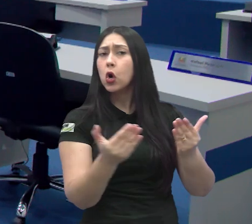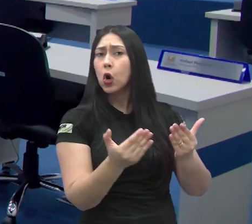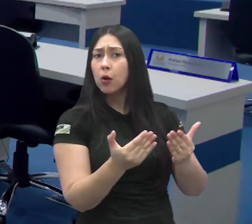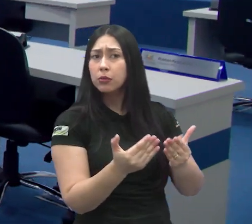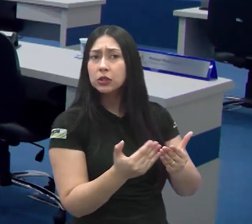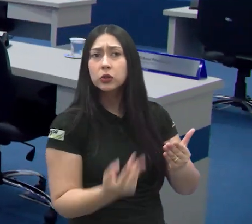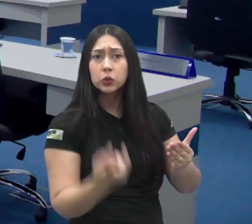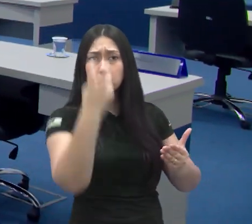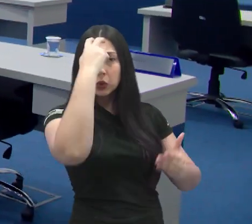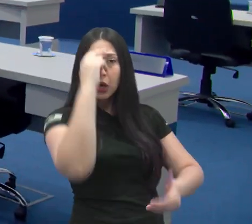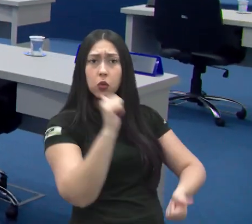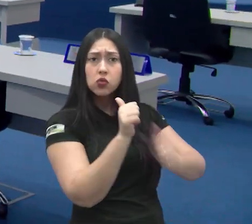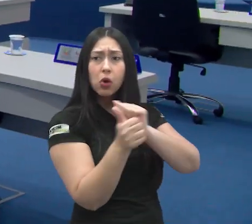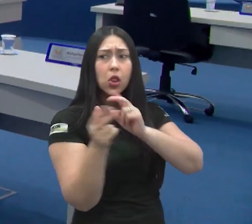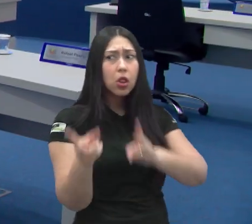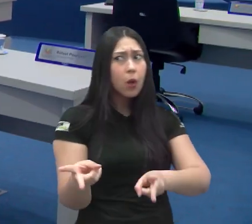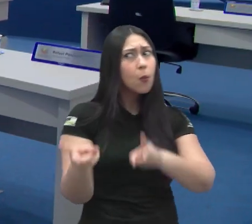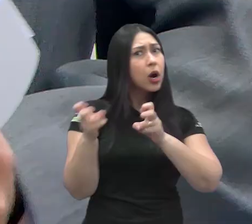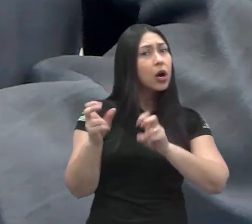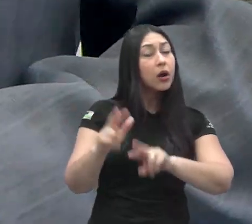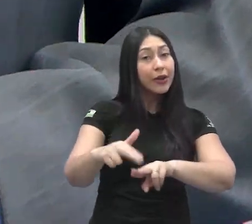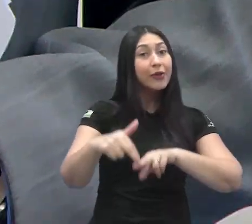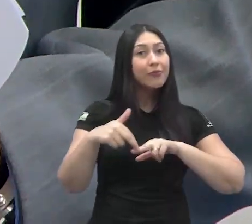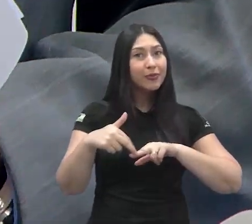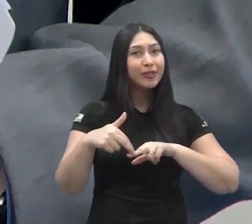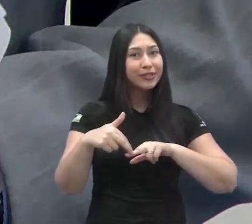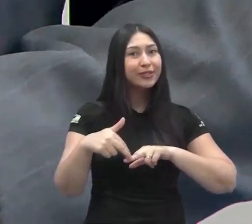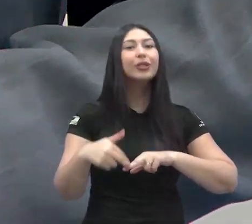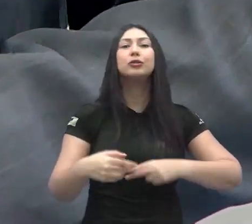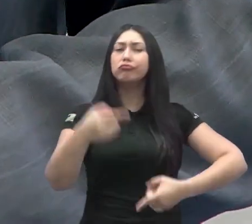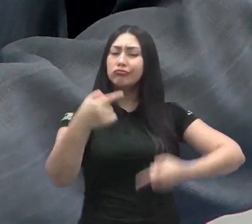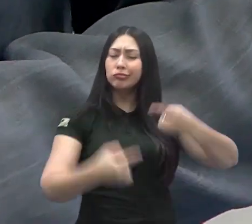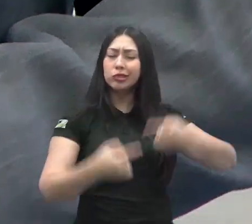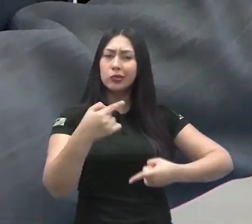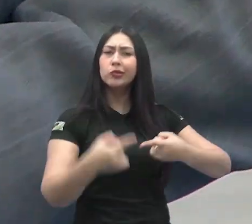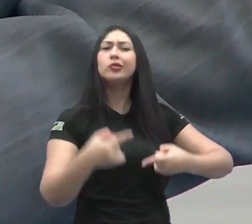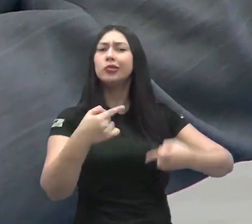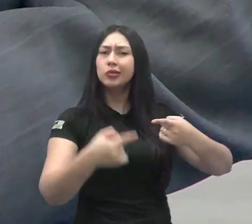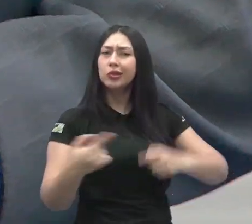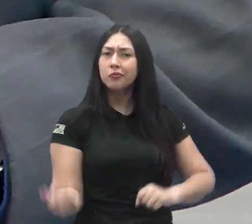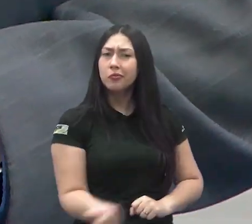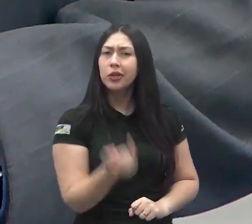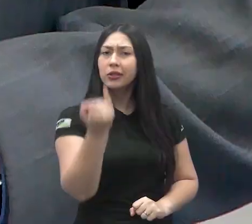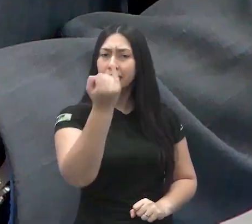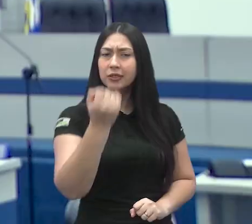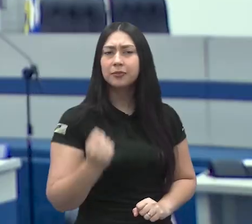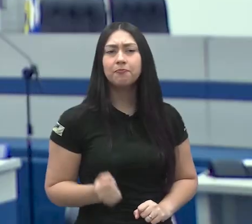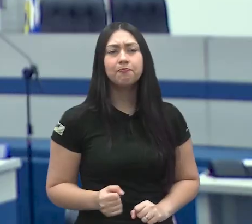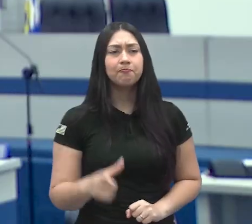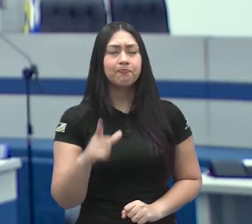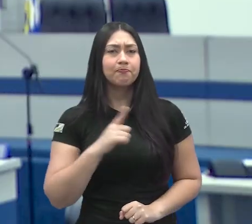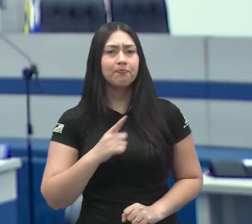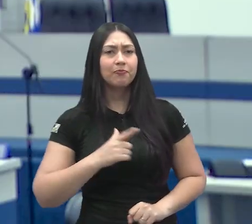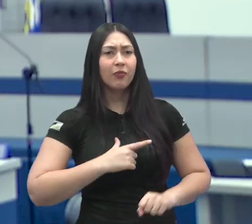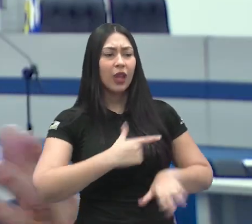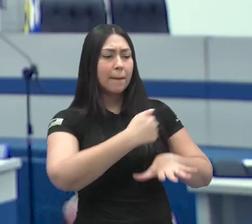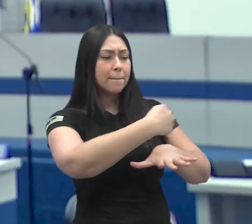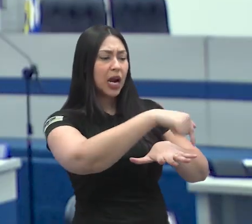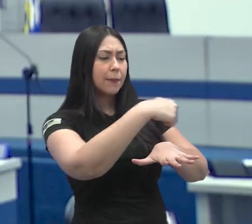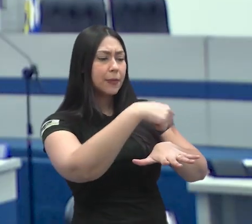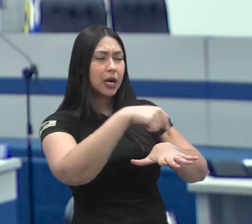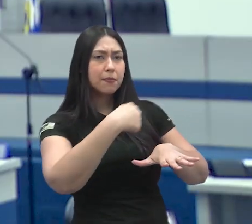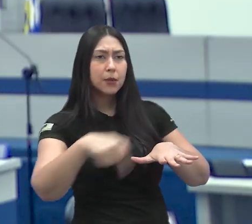pela Comissão de Cultura e Esportes da Câmara, que tem colocado o paradesporto como uma temática de trabalho. Nós temos